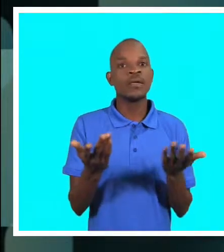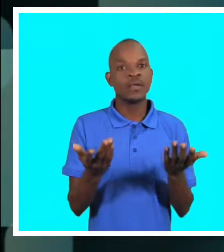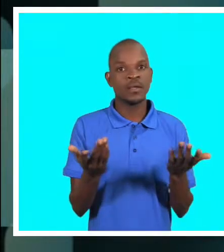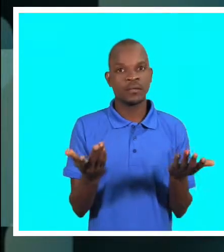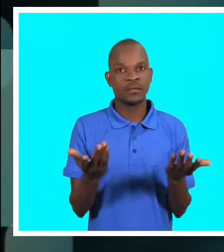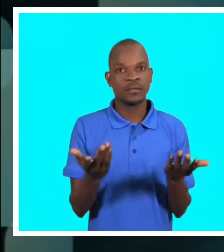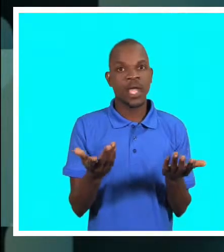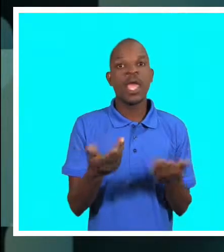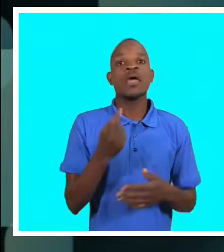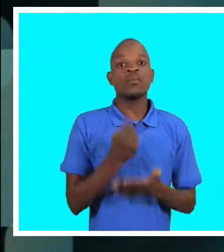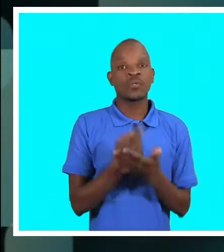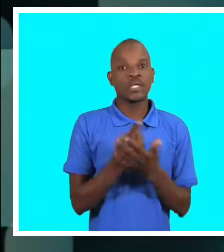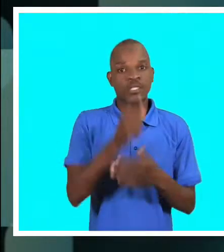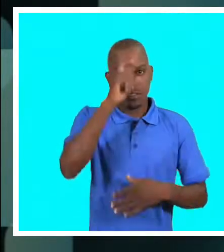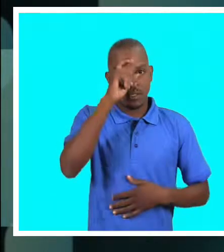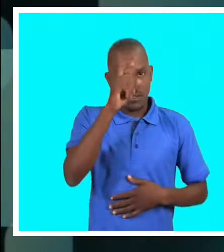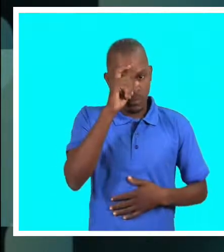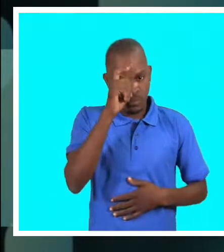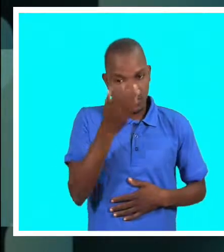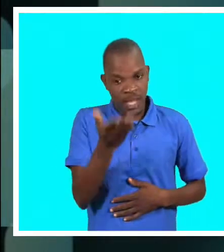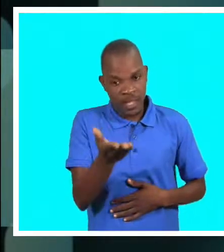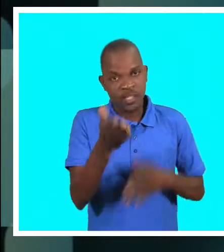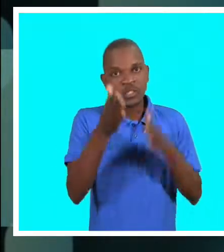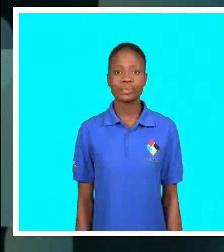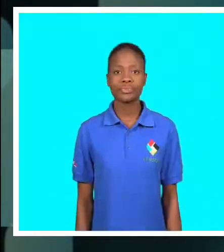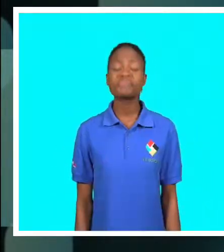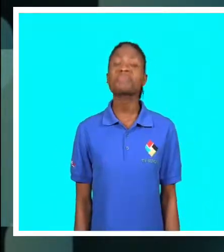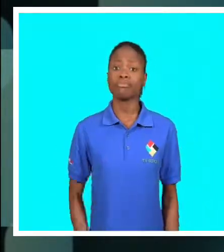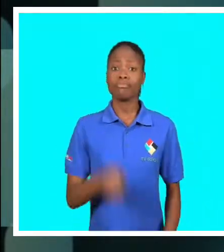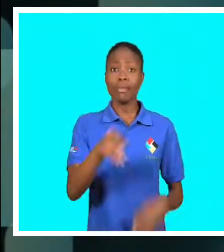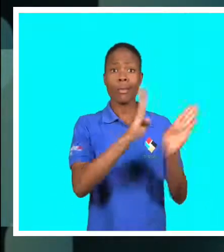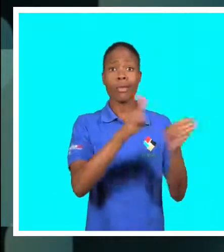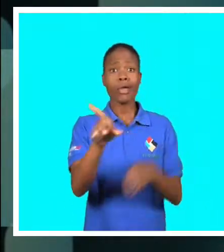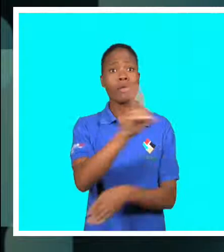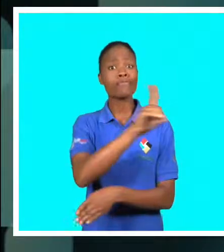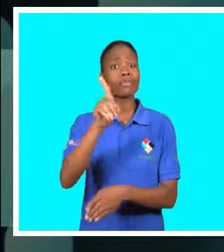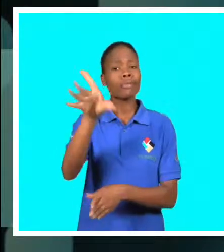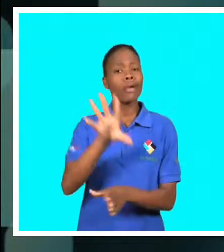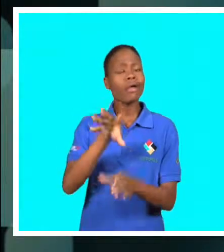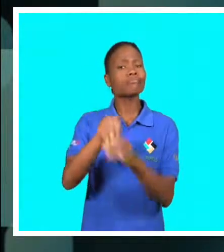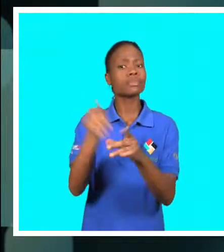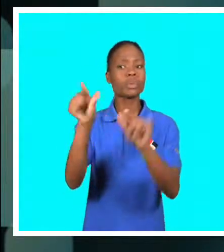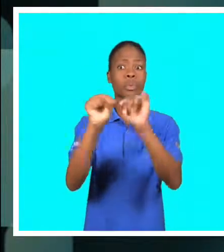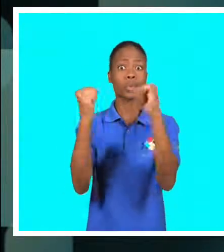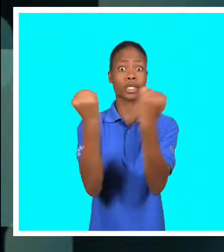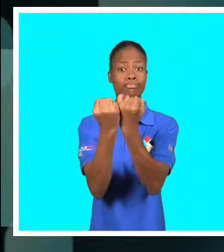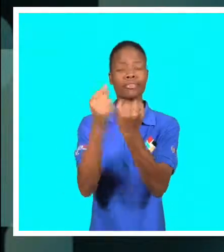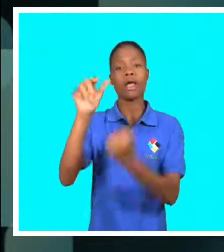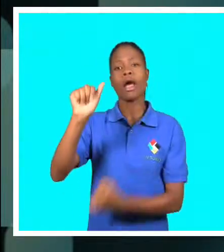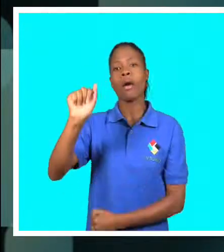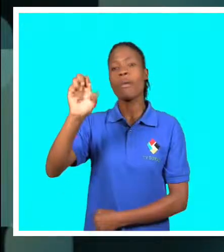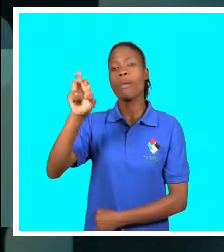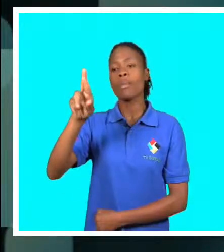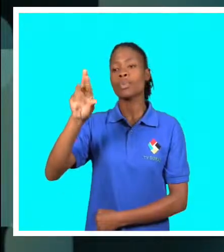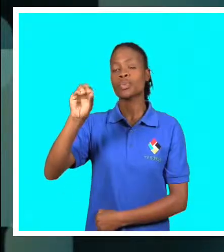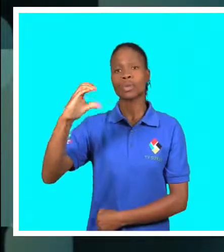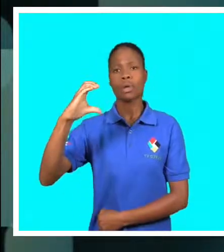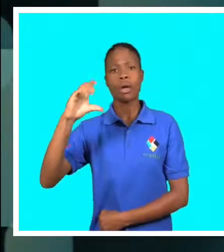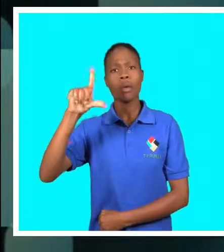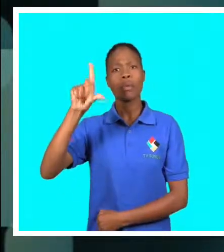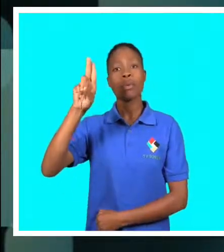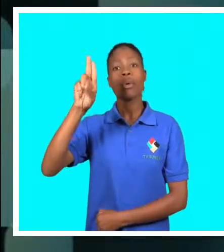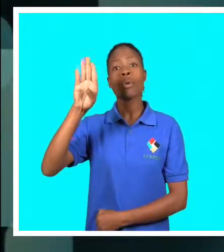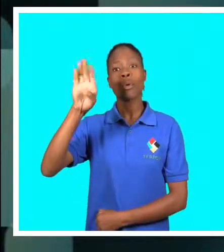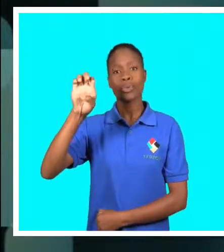de reconhecer o mérito dessas pessoas A Associação Aeroclube para a Inclusão de Pessoas com Deficiência